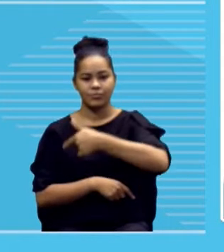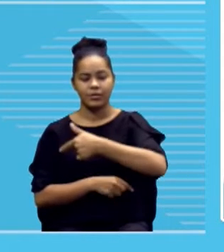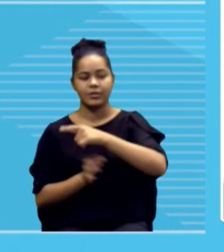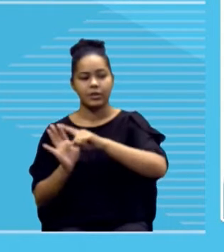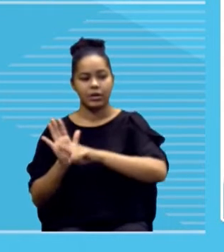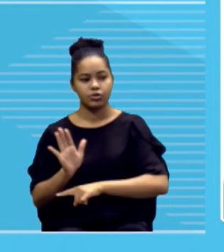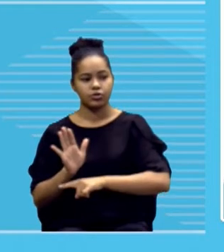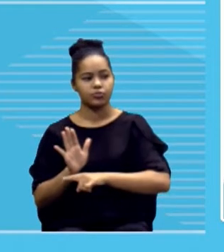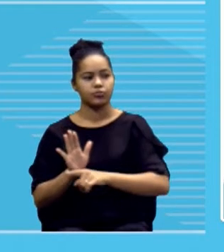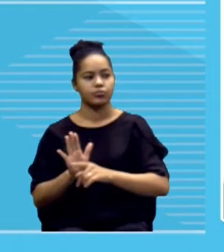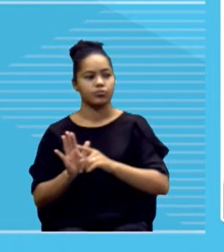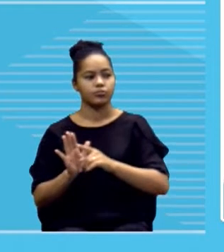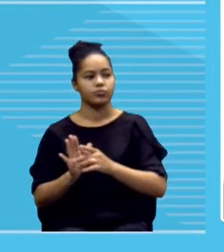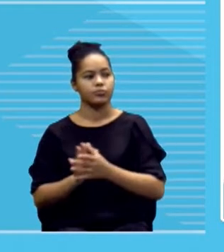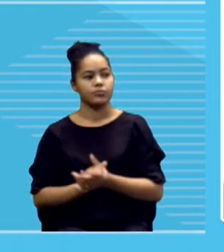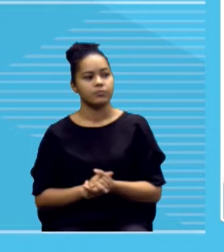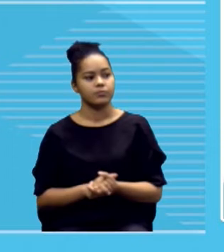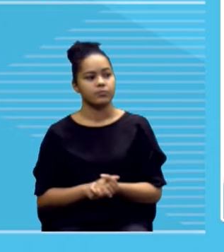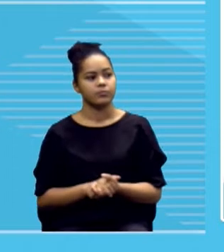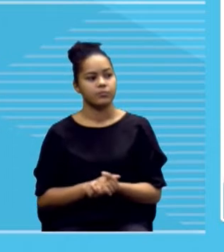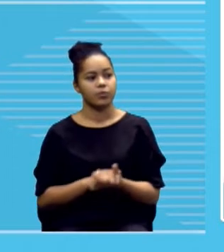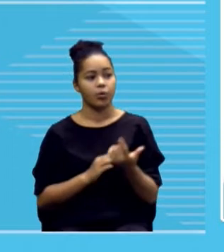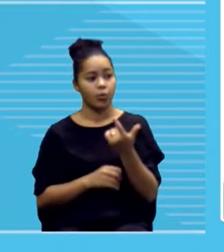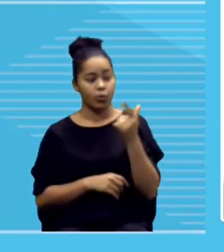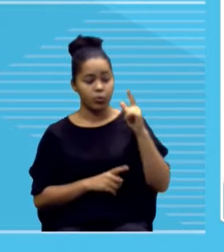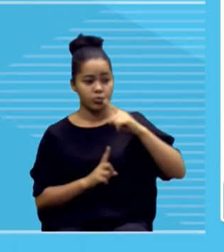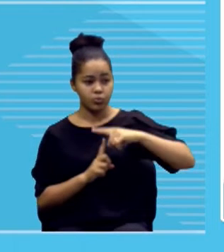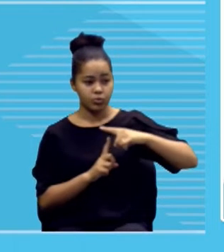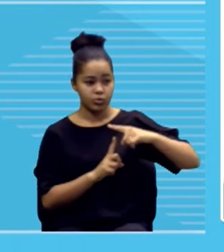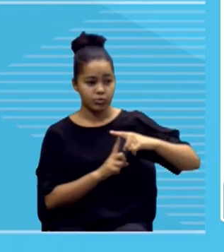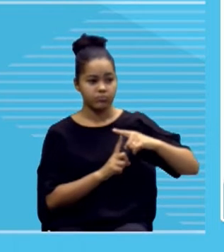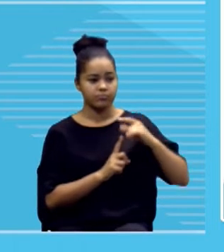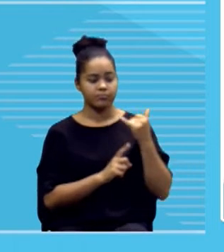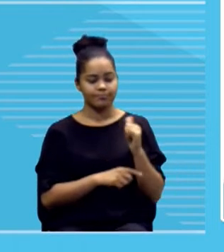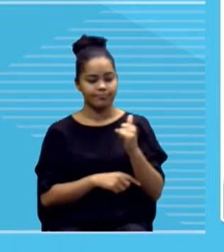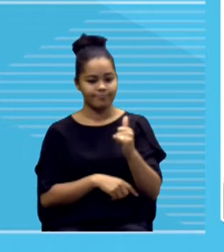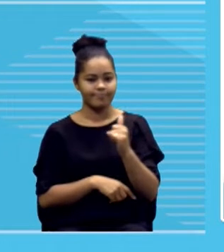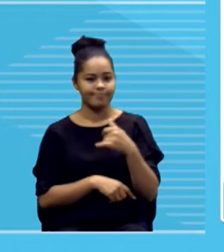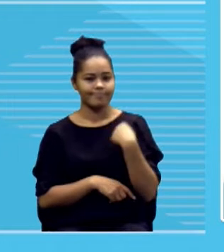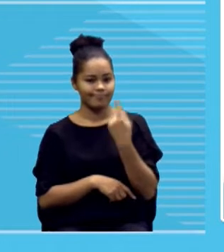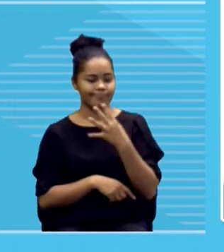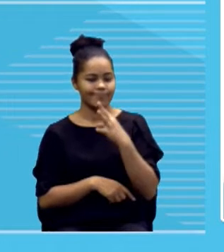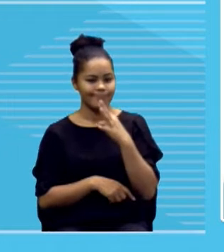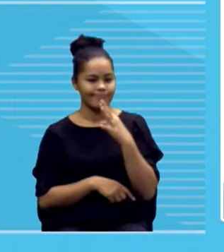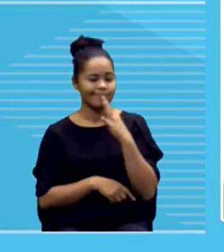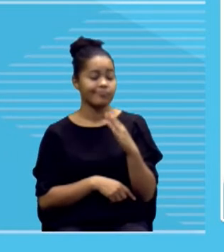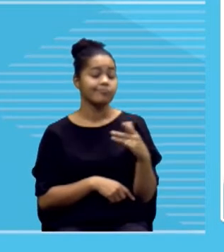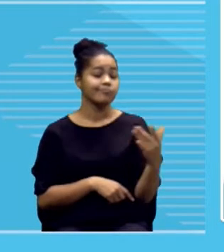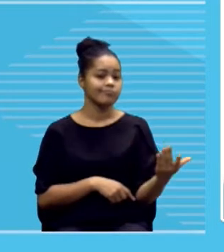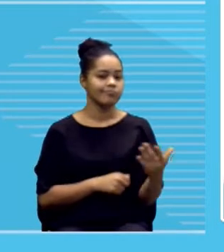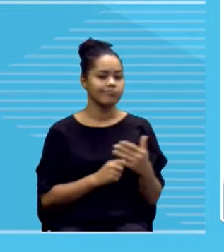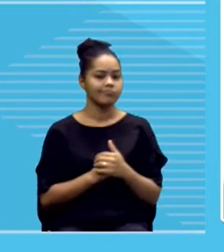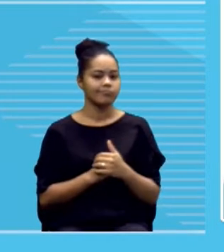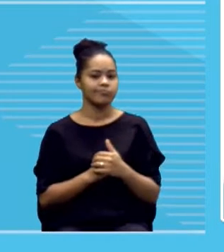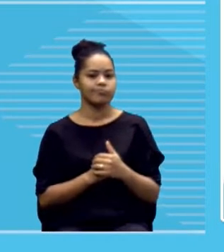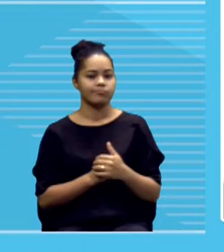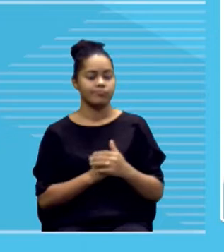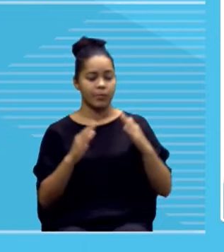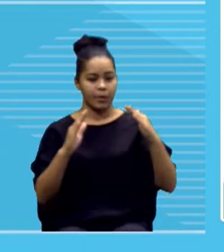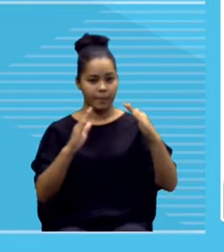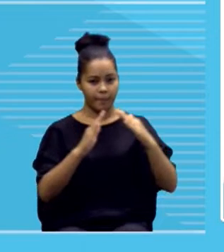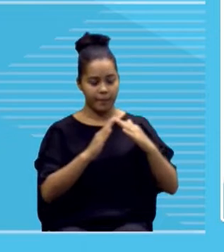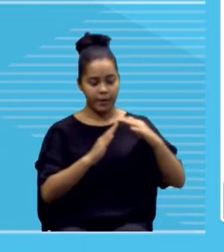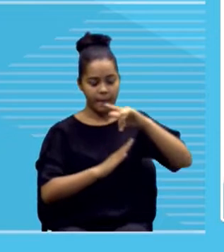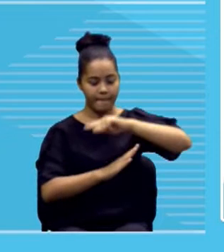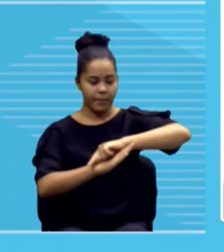Outro tipo de energia que está bem famosa hoje em dia, claro que a gente vai falar dela, é a energia solar. Bom,